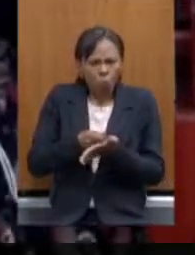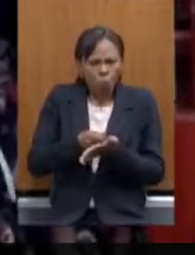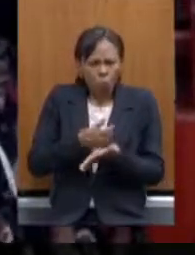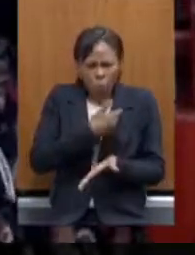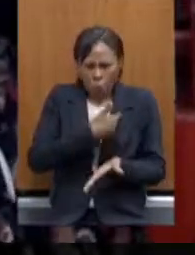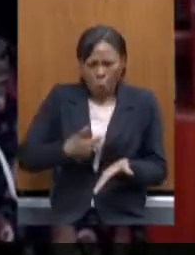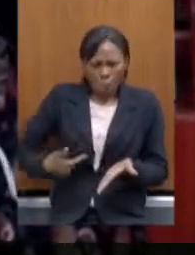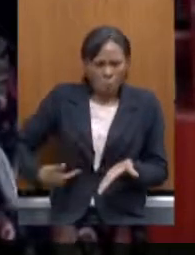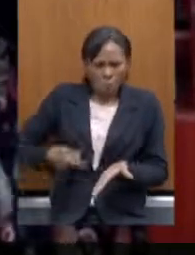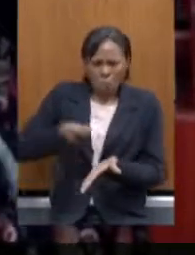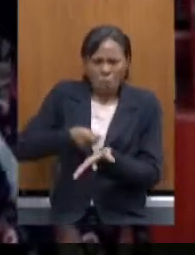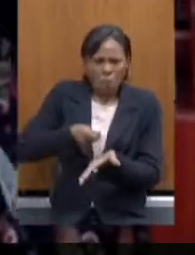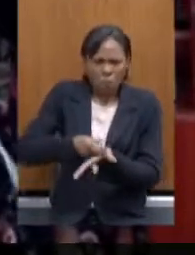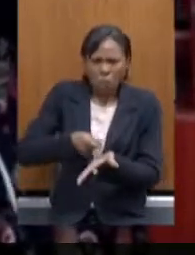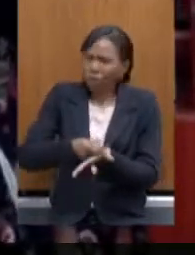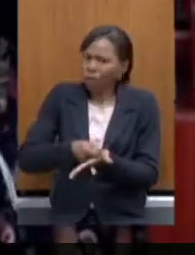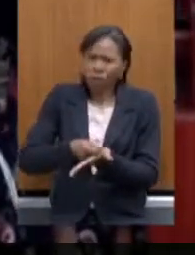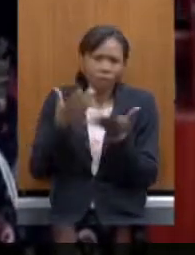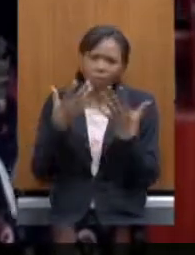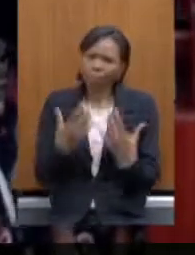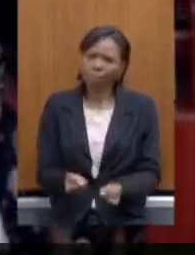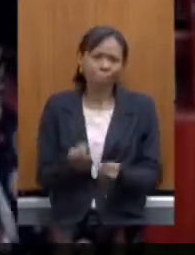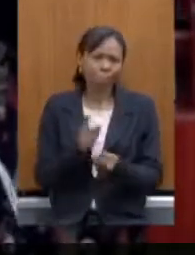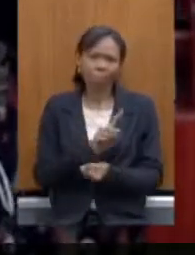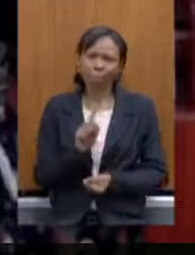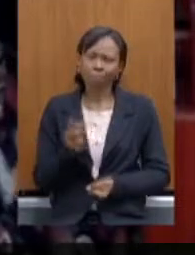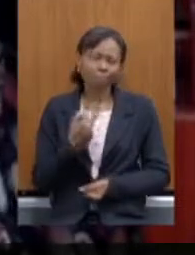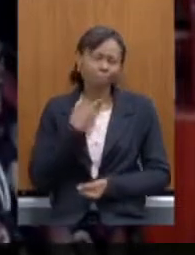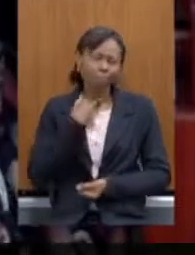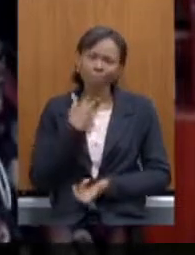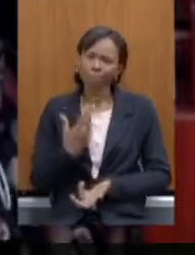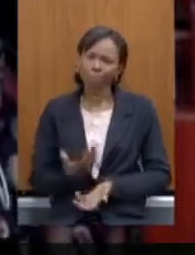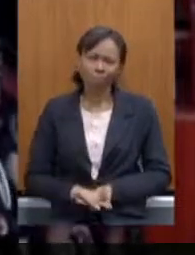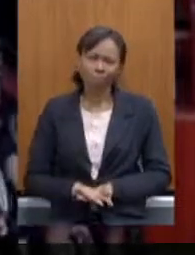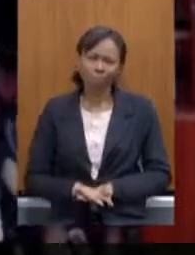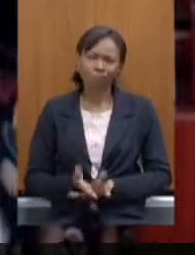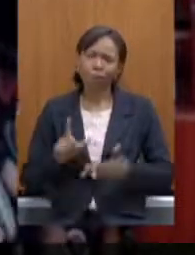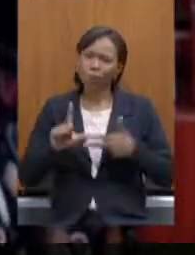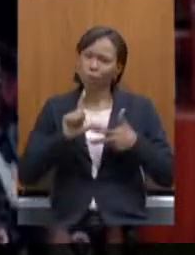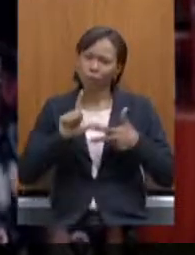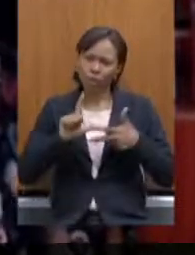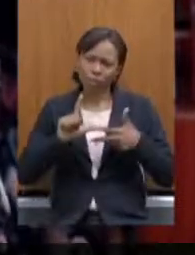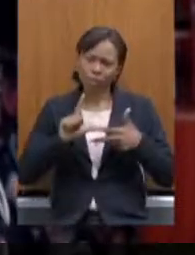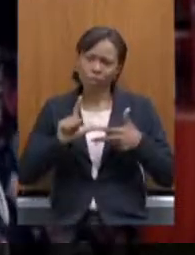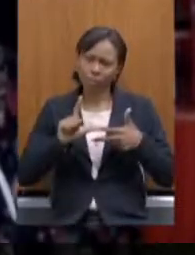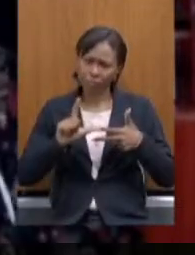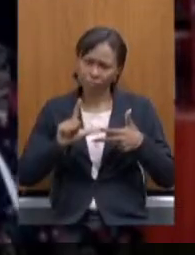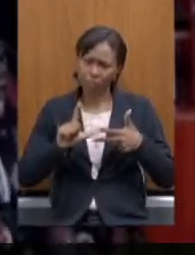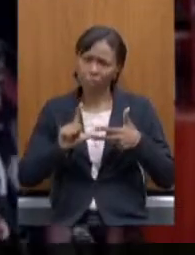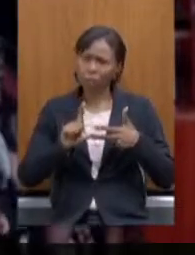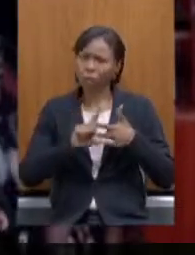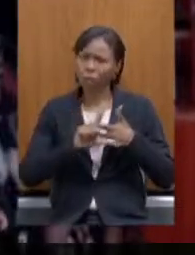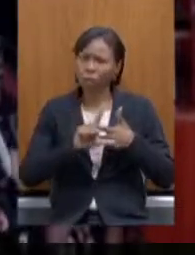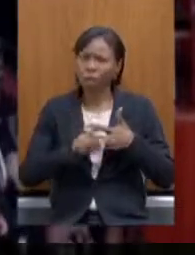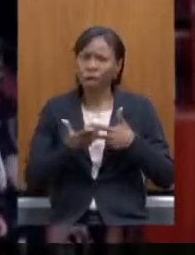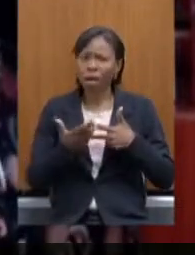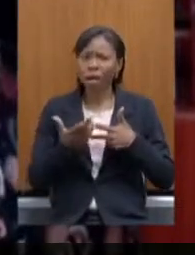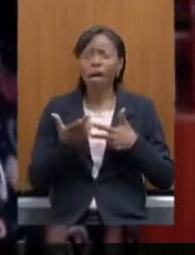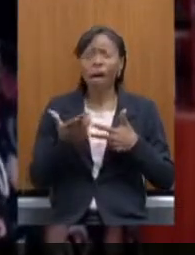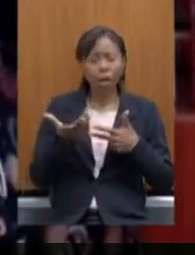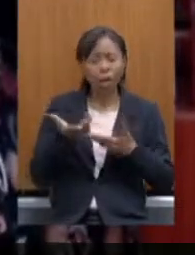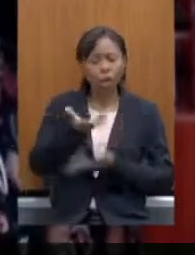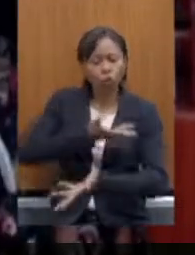quer né mas o podemos aceitar isso o poder legislativo ele precisa pressupõe participação